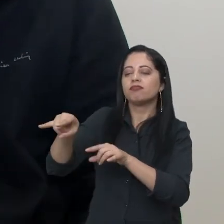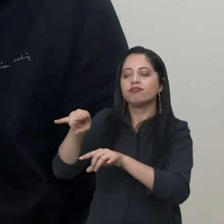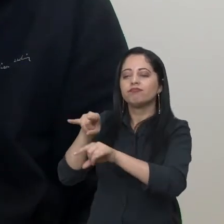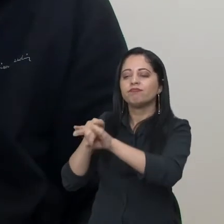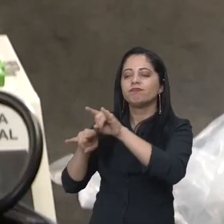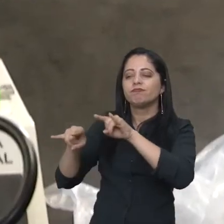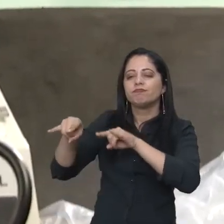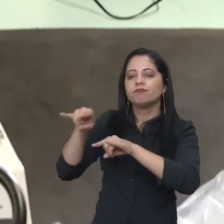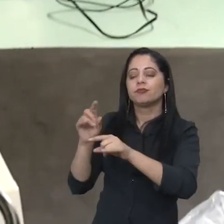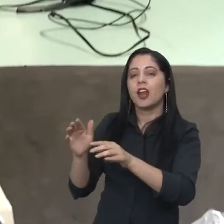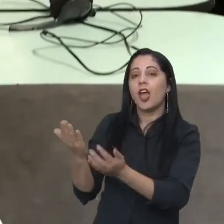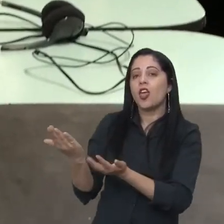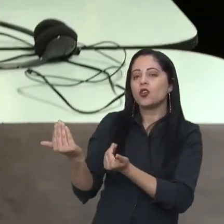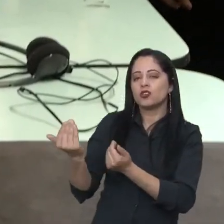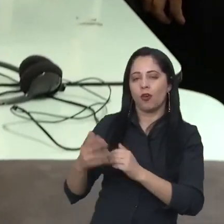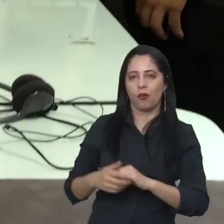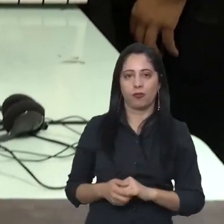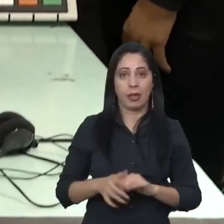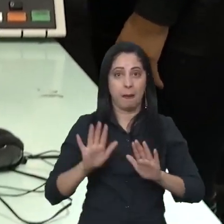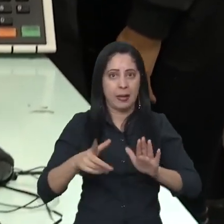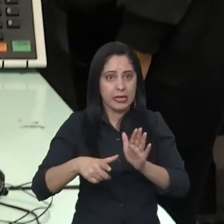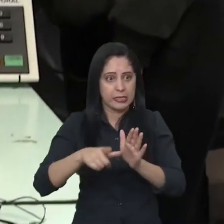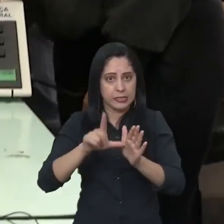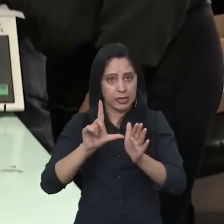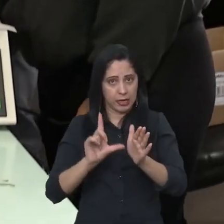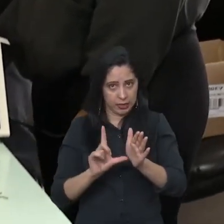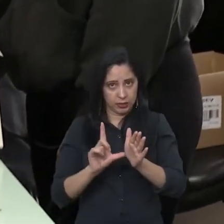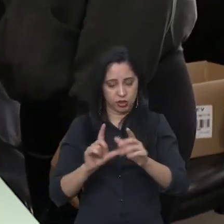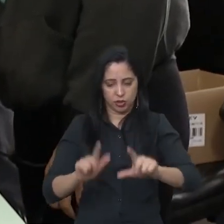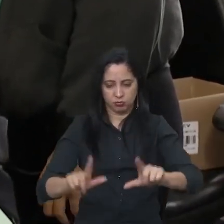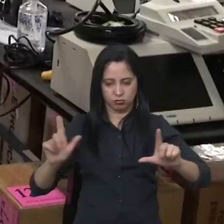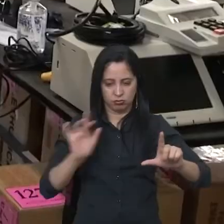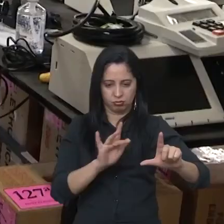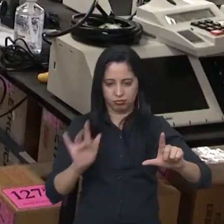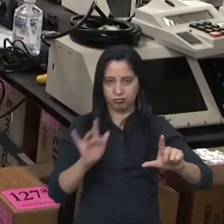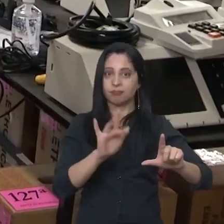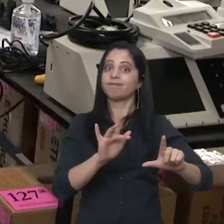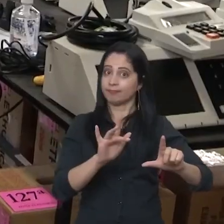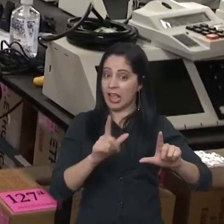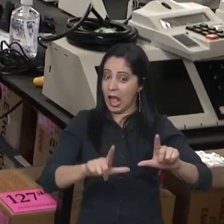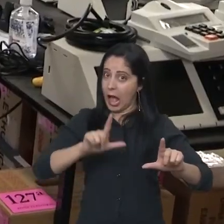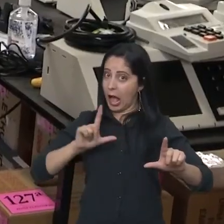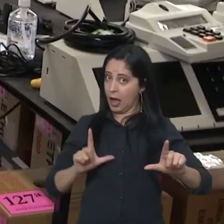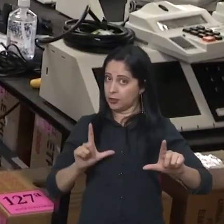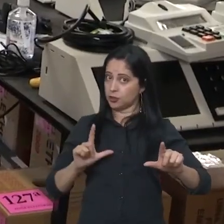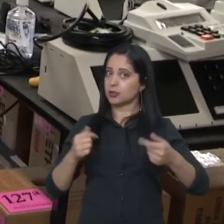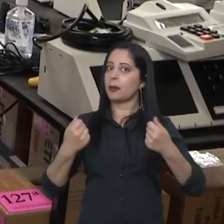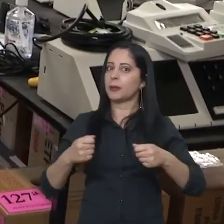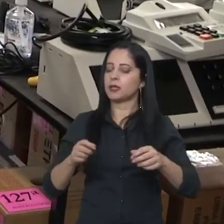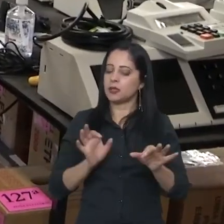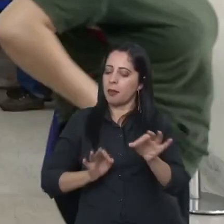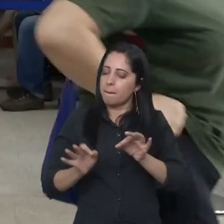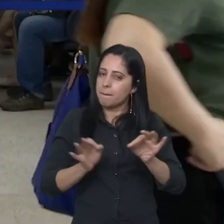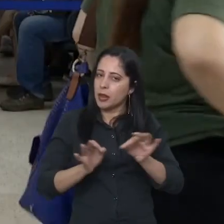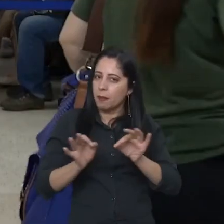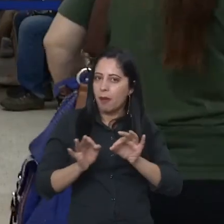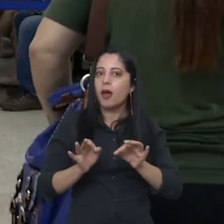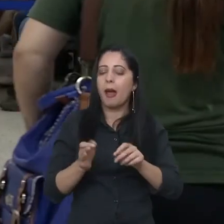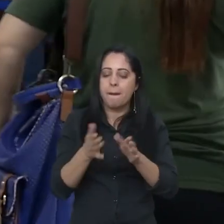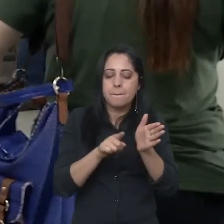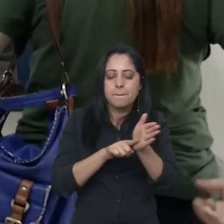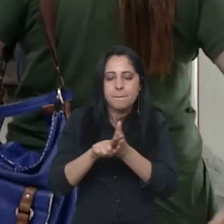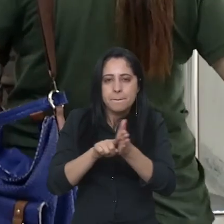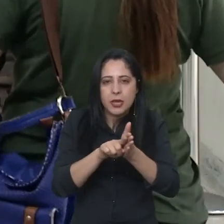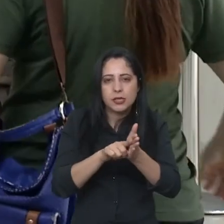eleitor jovem. Mas antes de apertar os números na urna, os jovens eleitores precisam se preparar e até